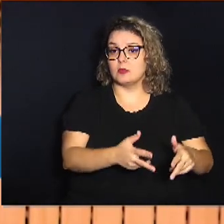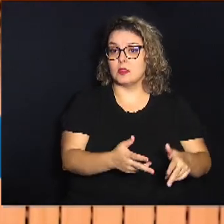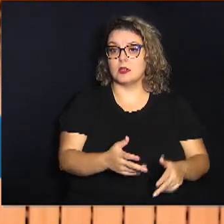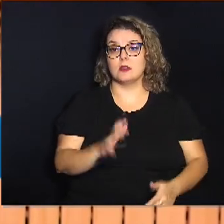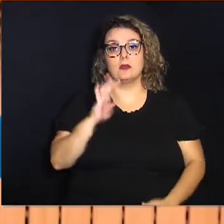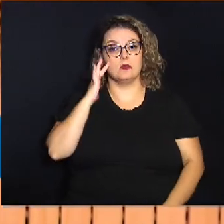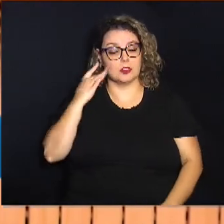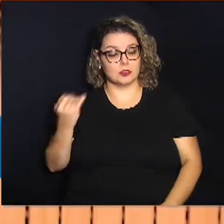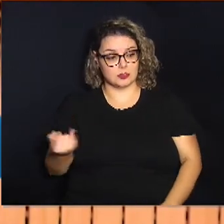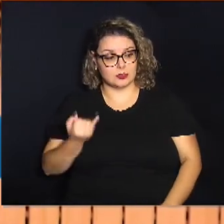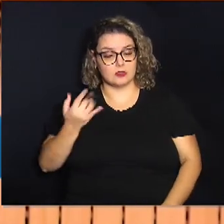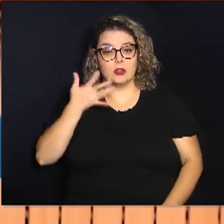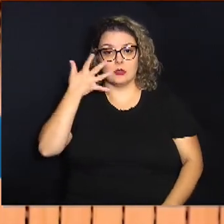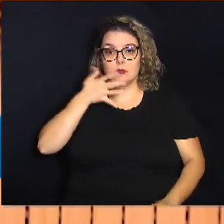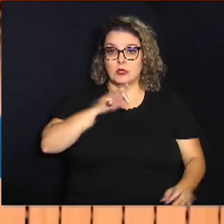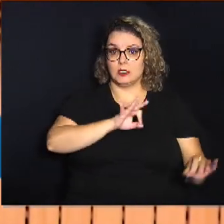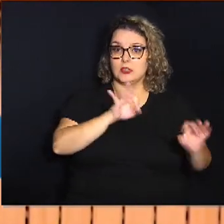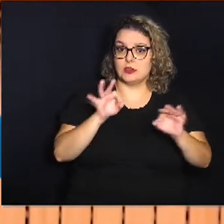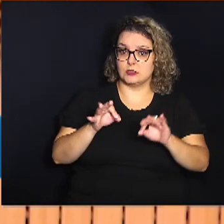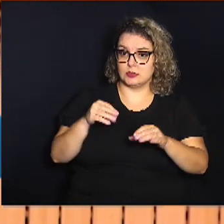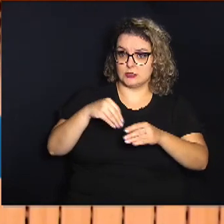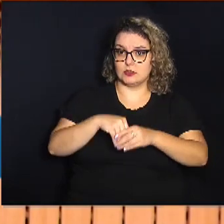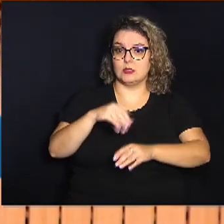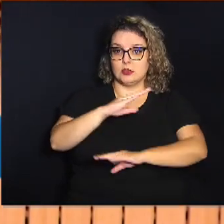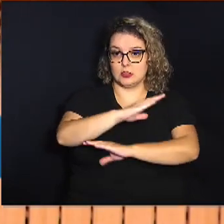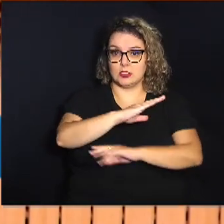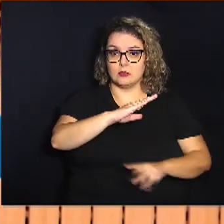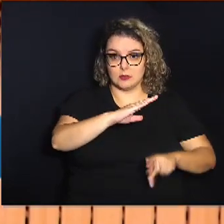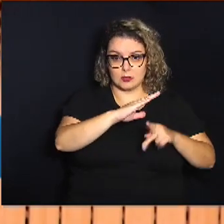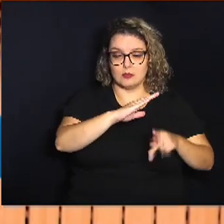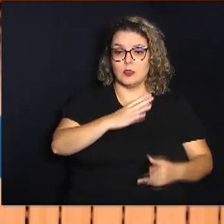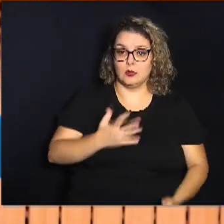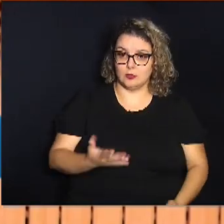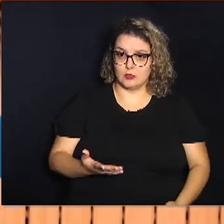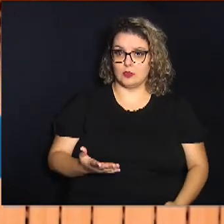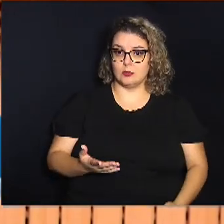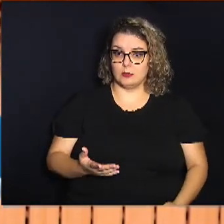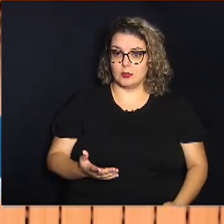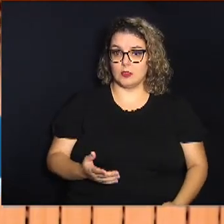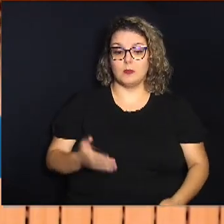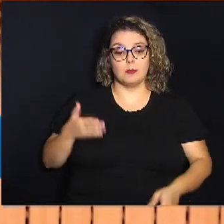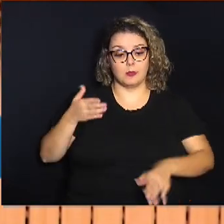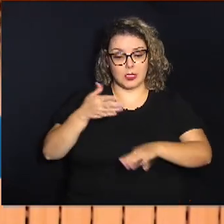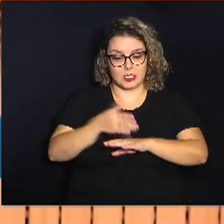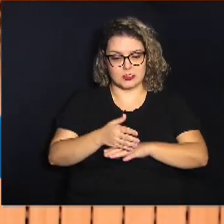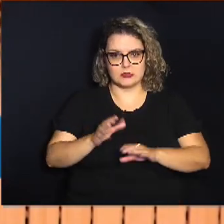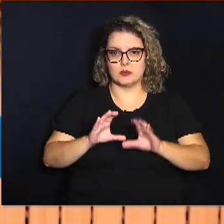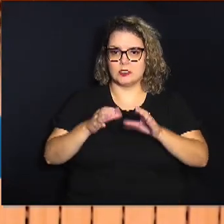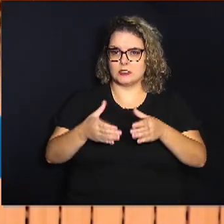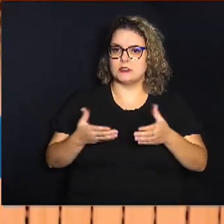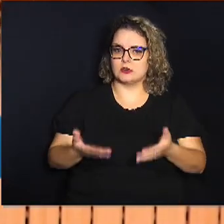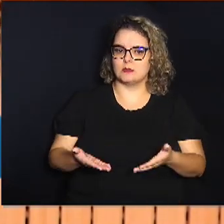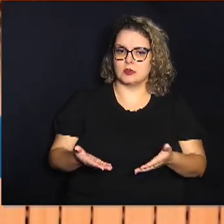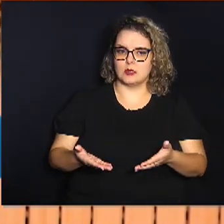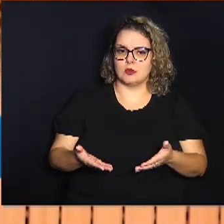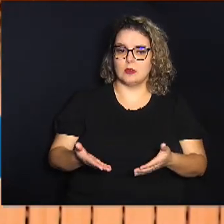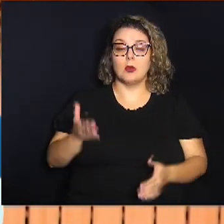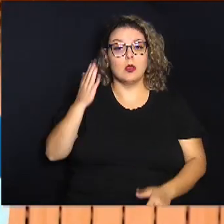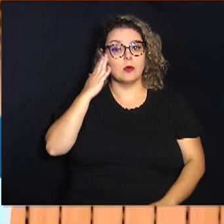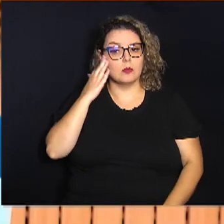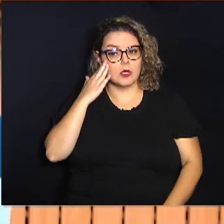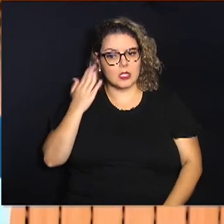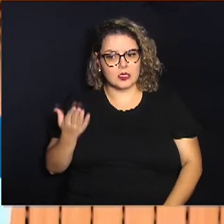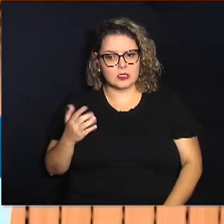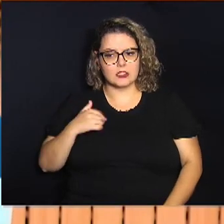acompanharem essa palestra, estarem aqui na Casa do Povo, na Câmara Municipal, participando dessa comissão, para entenderem